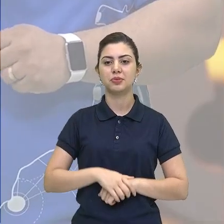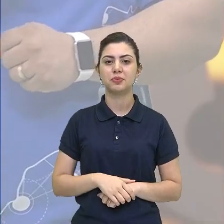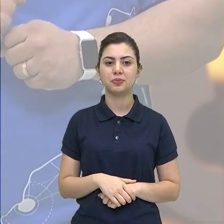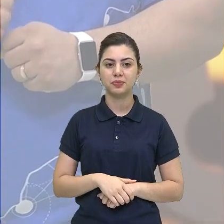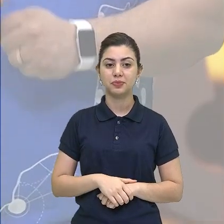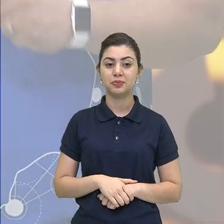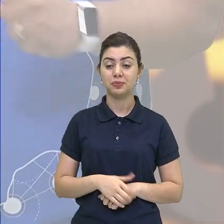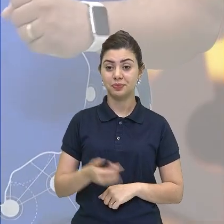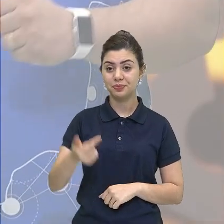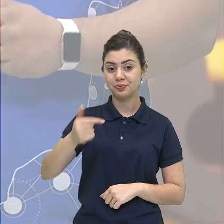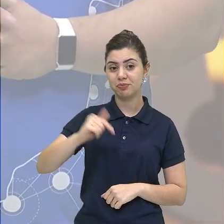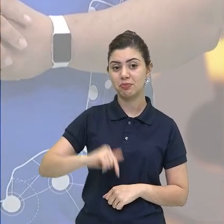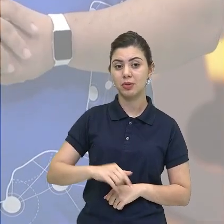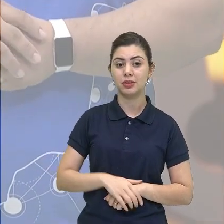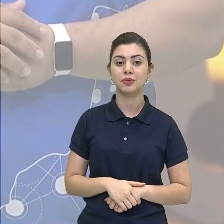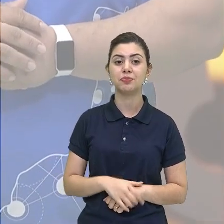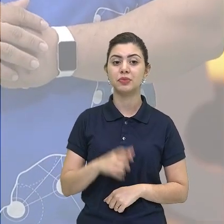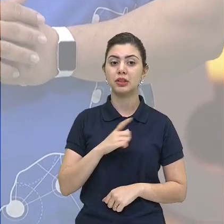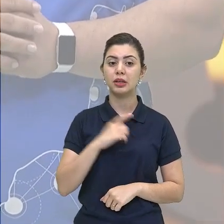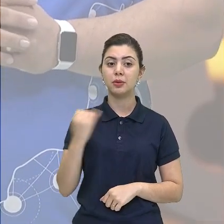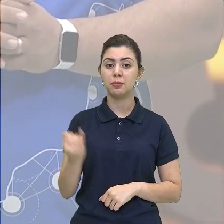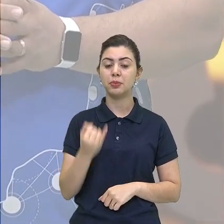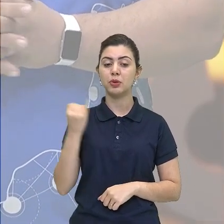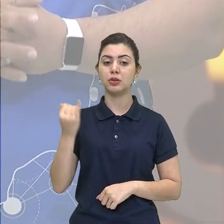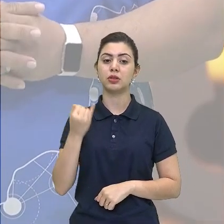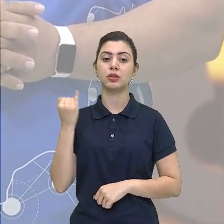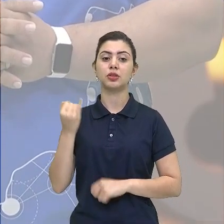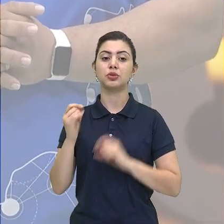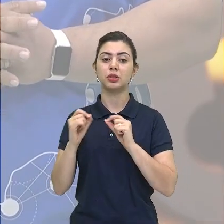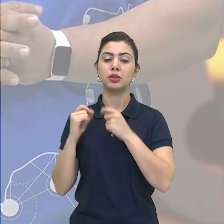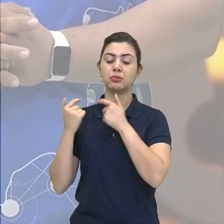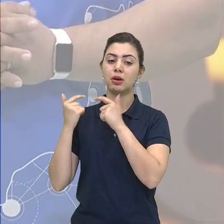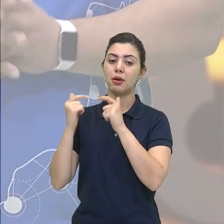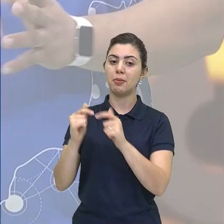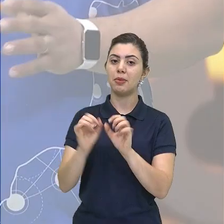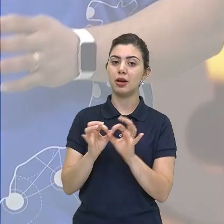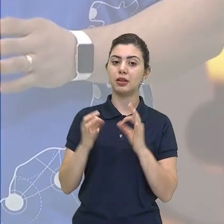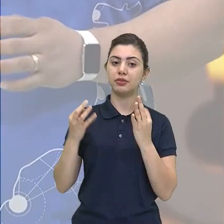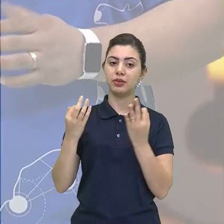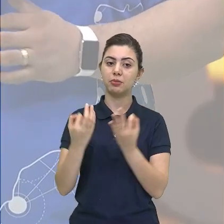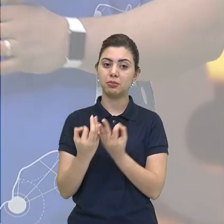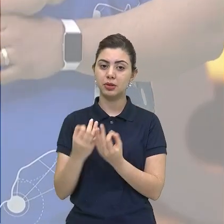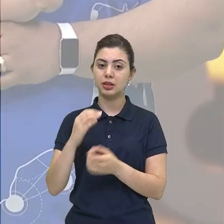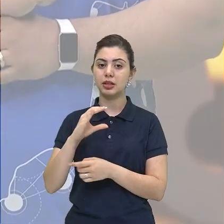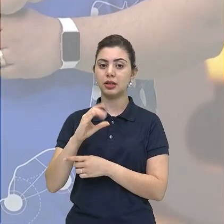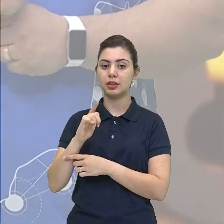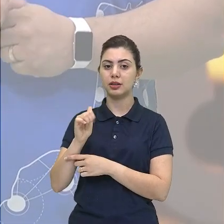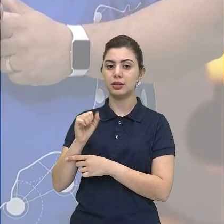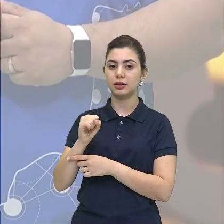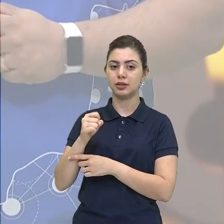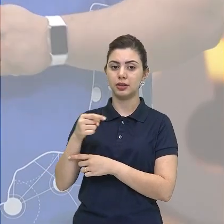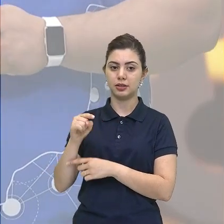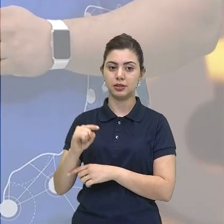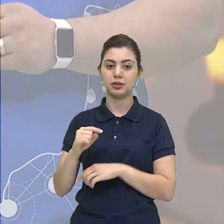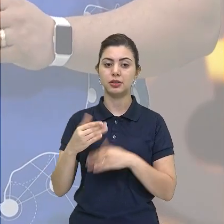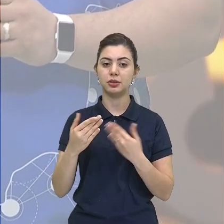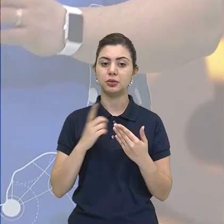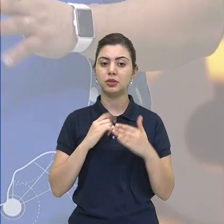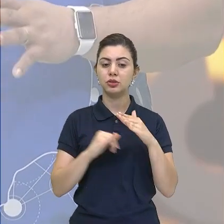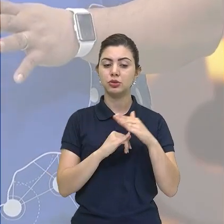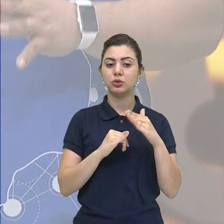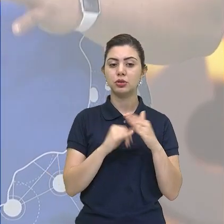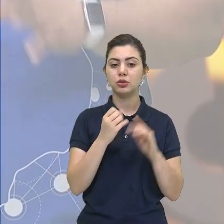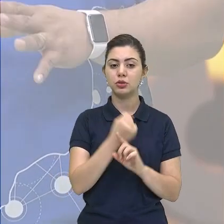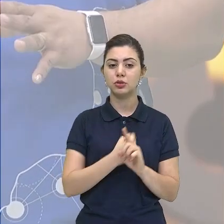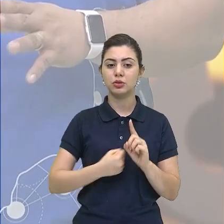que mais vamos ter? Importância das linhagens e clãs na estrutura familiar. instituições como as sociedades secretas que